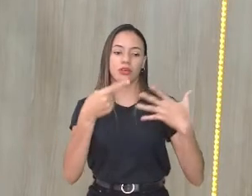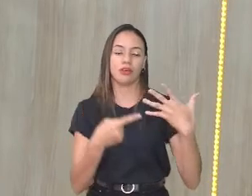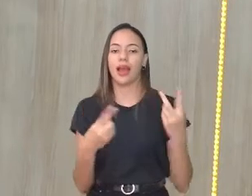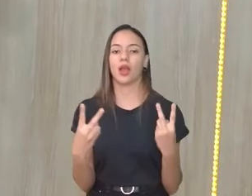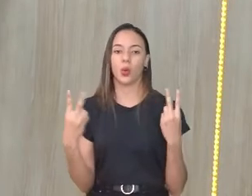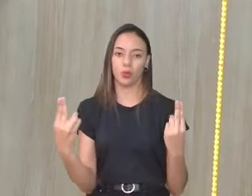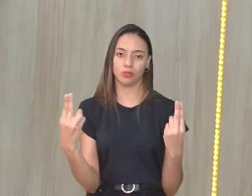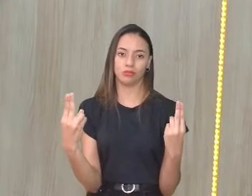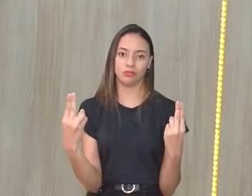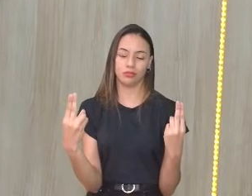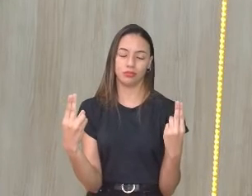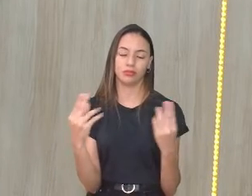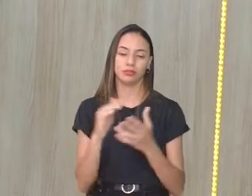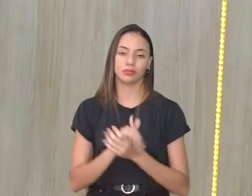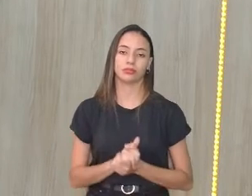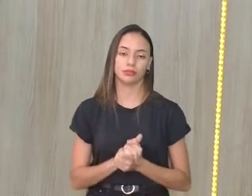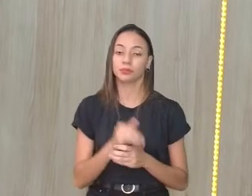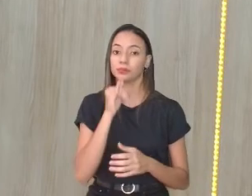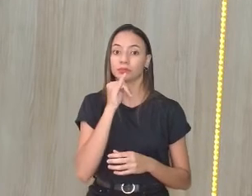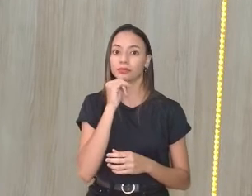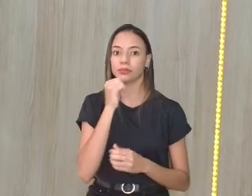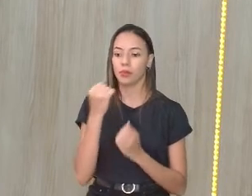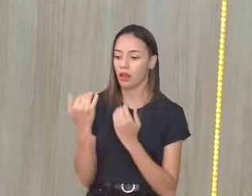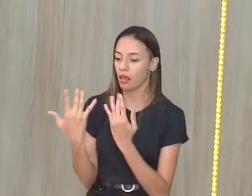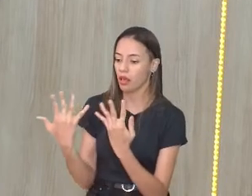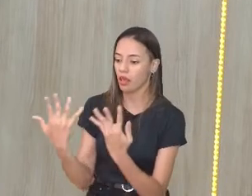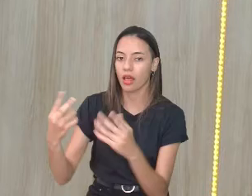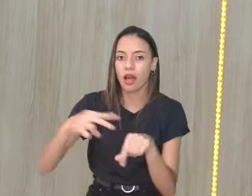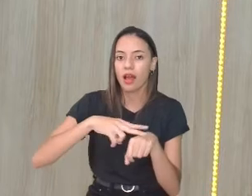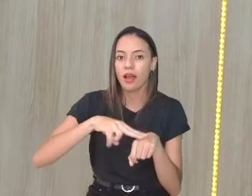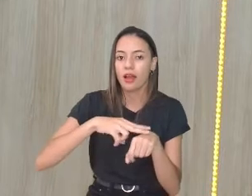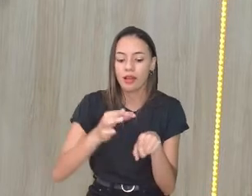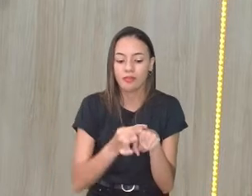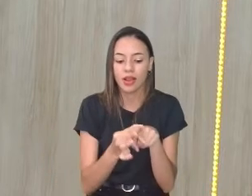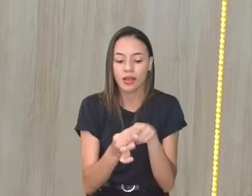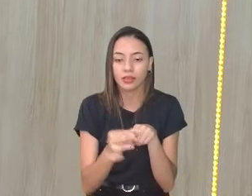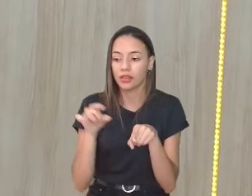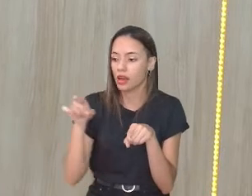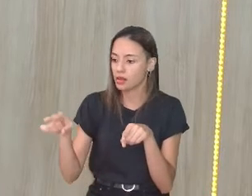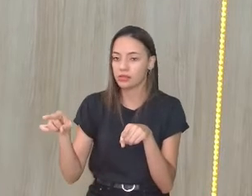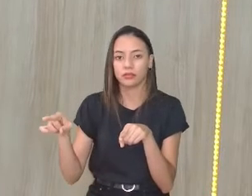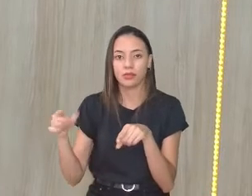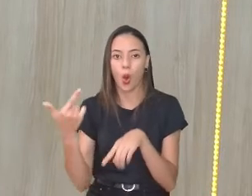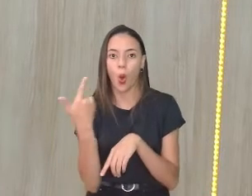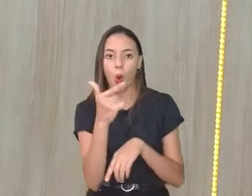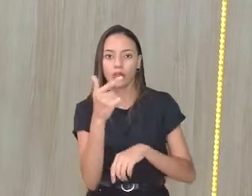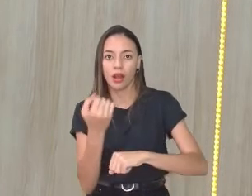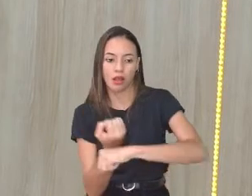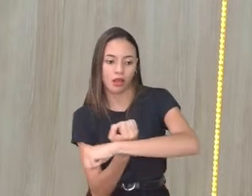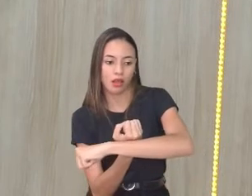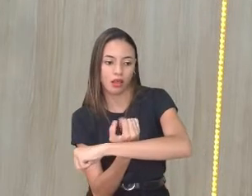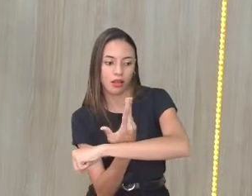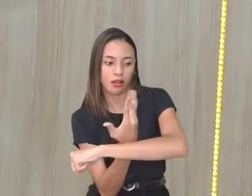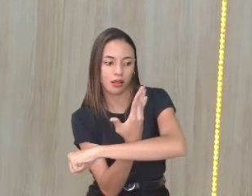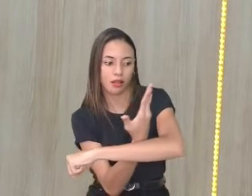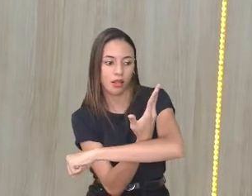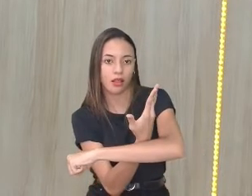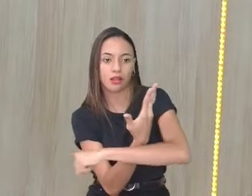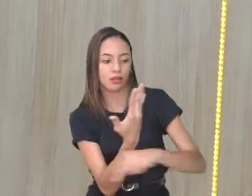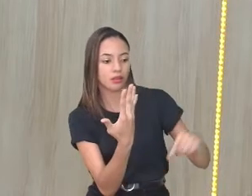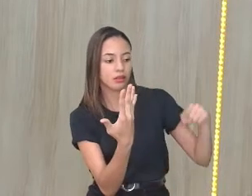características. Então, aquela planta, aquela ervilha, ela só vai ter ervilhas